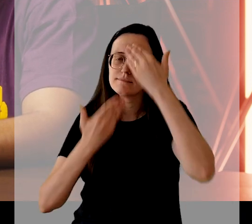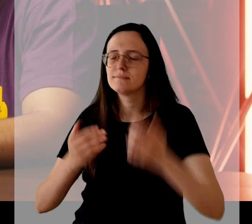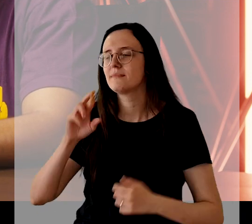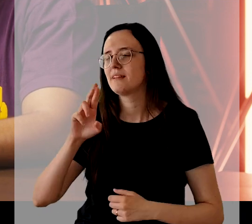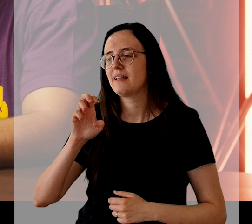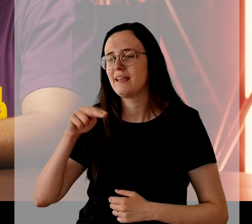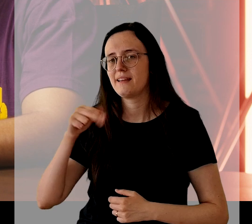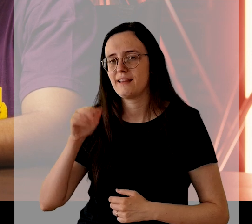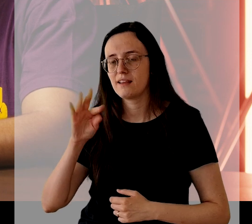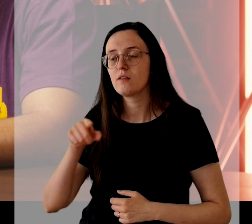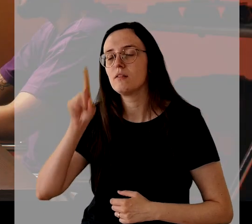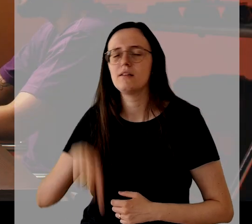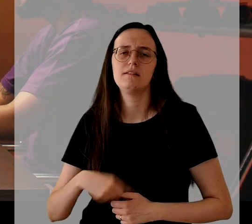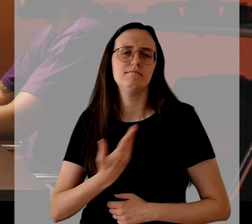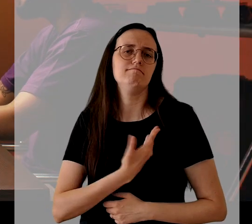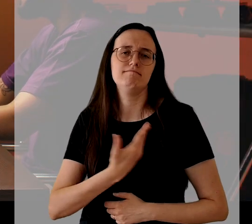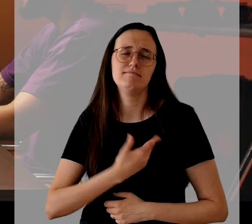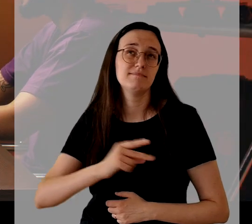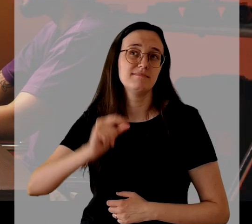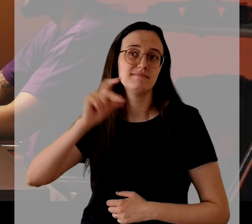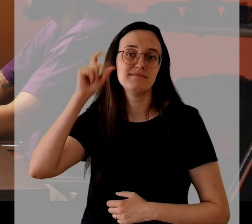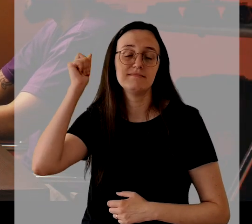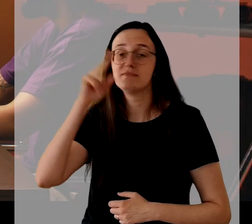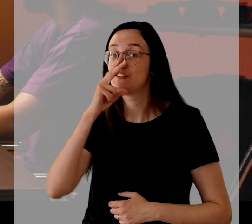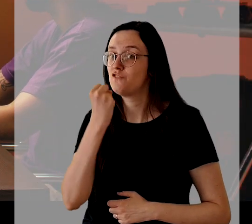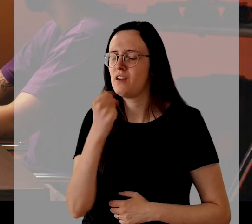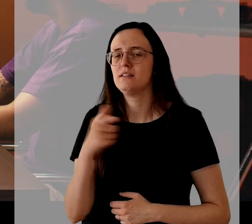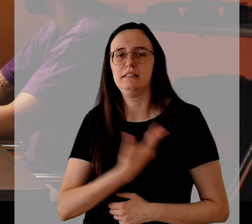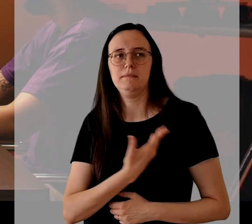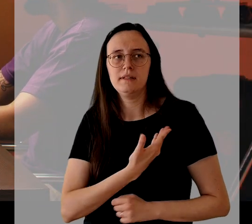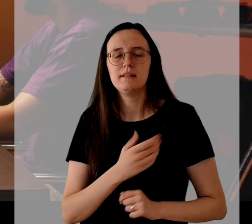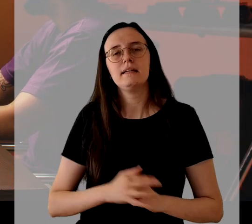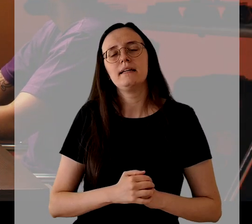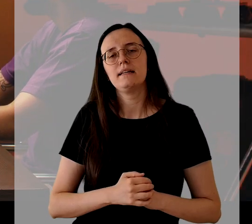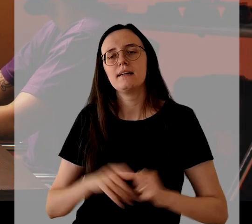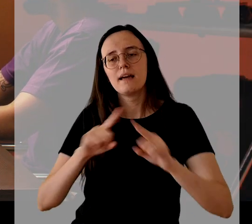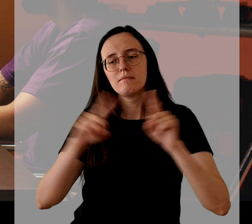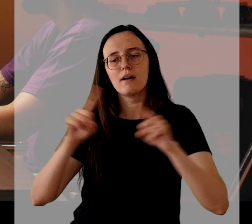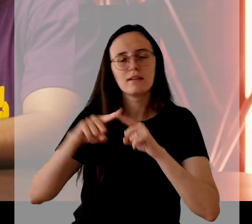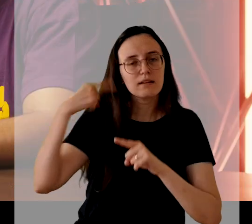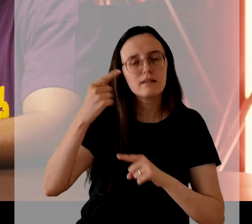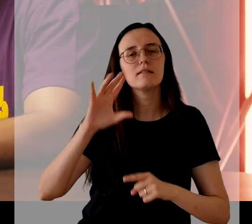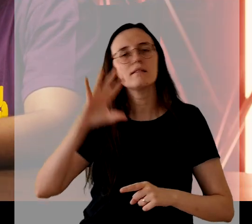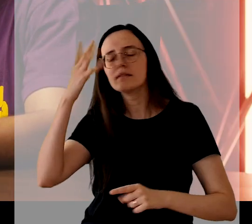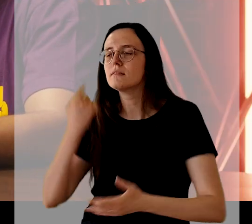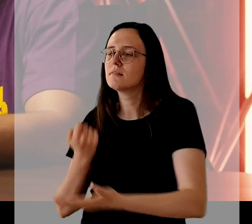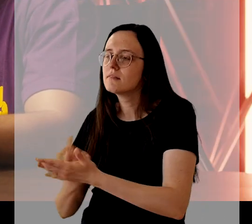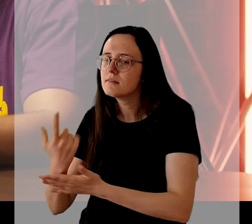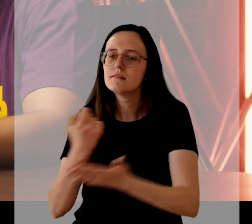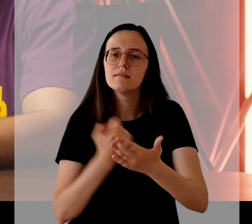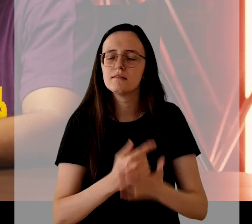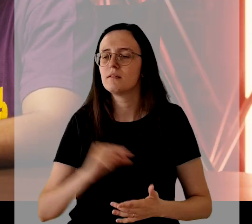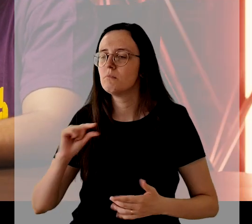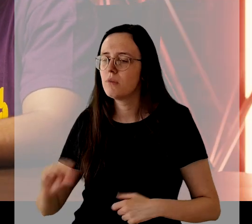Aproveitar e agradecer ao Renato Próspero, que é um irmão lá das antigas que fortaleceu nesse momento. Mas depois foi